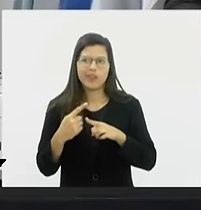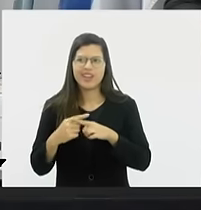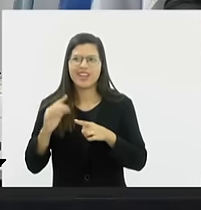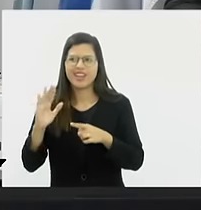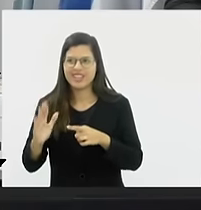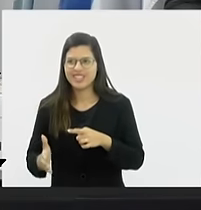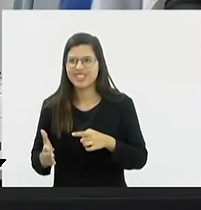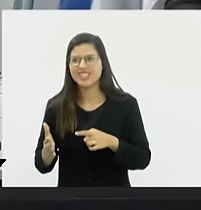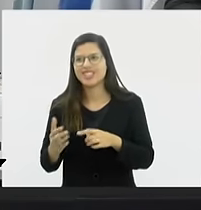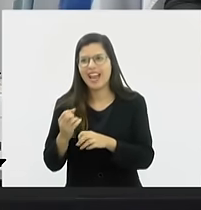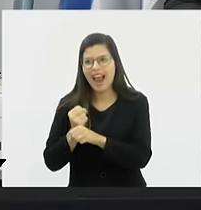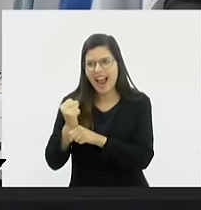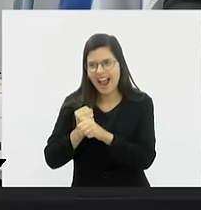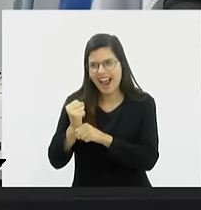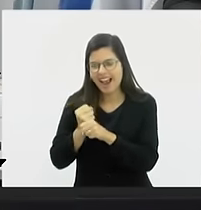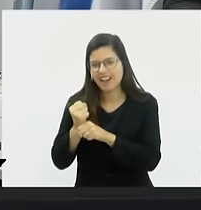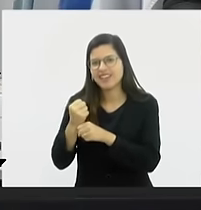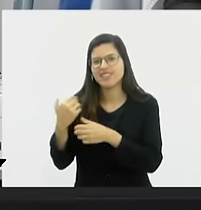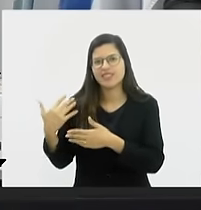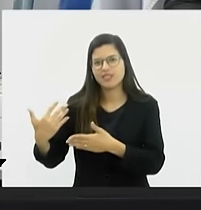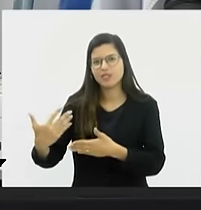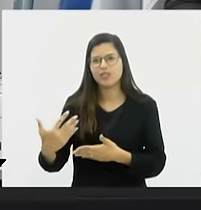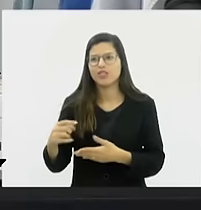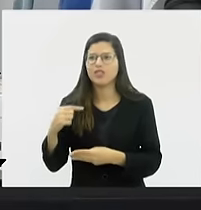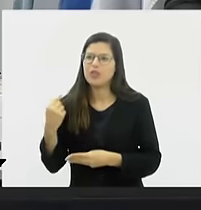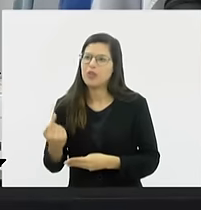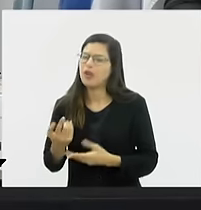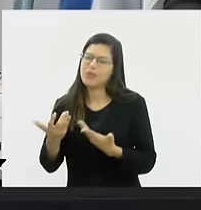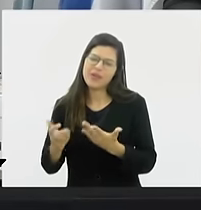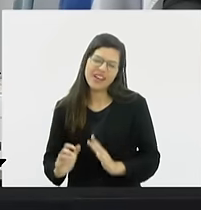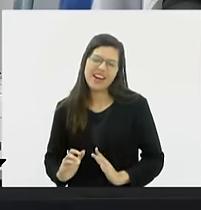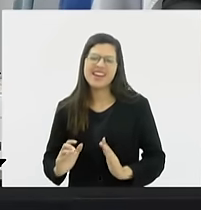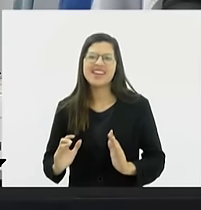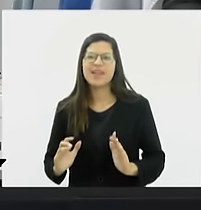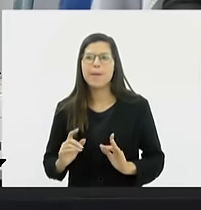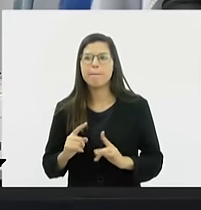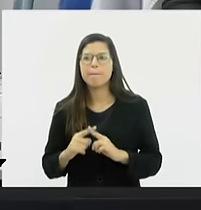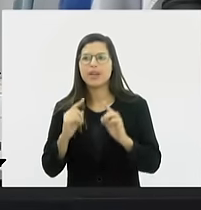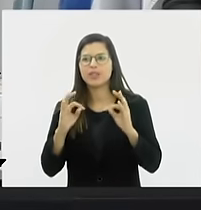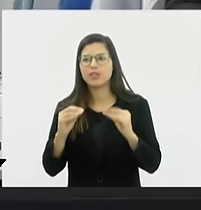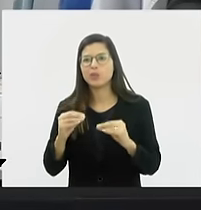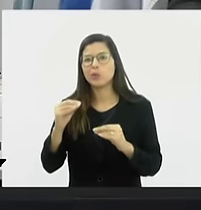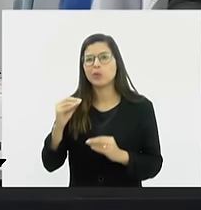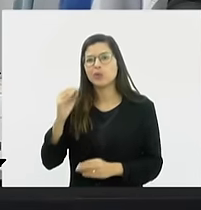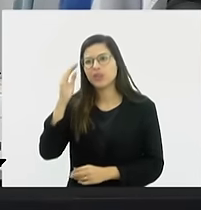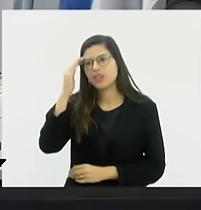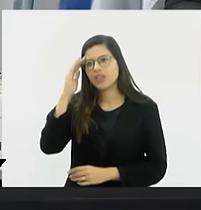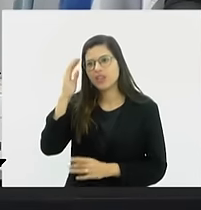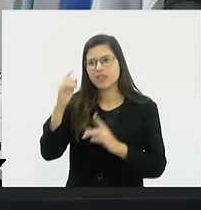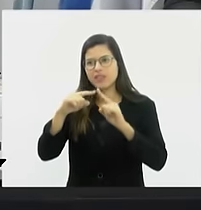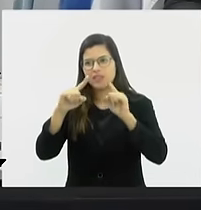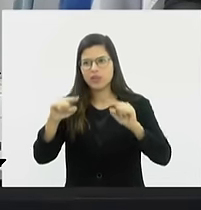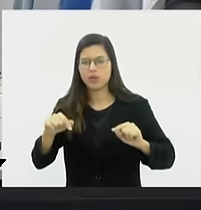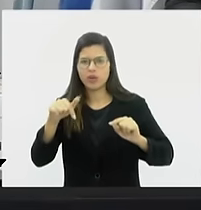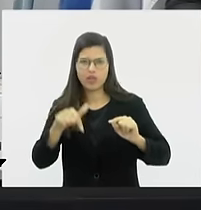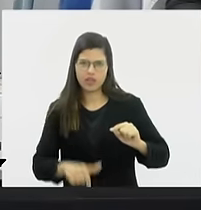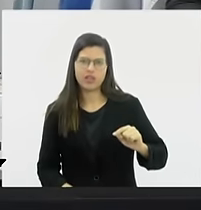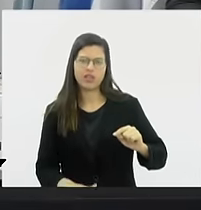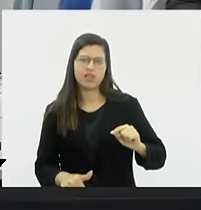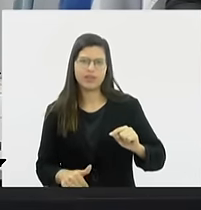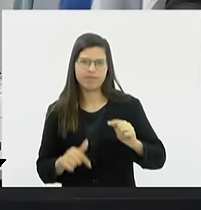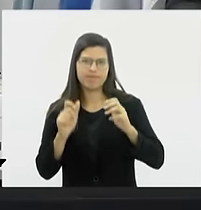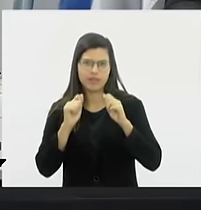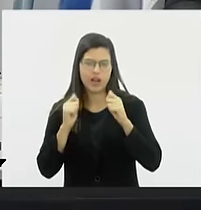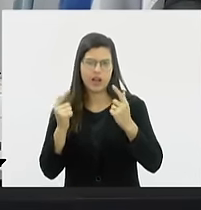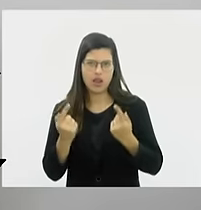não? Nós também preferimos que não, mas que todos possam entender, a Sueli é servidora de carreira da casa.